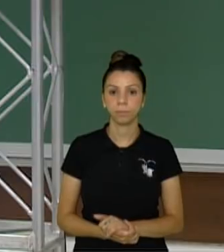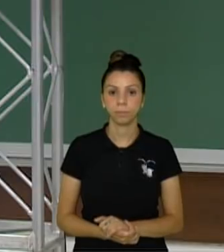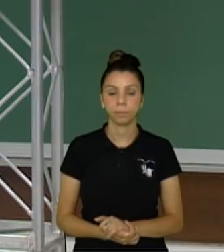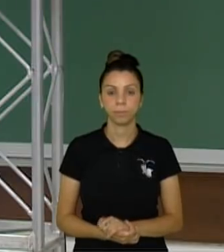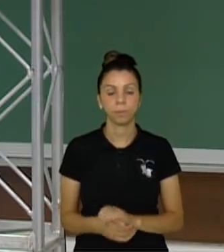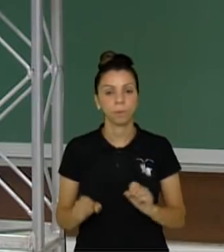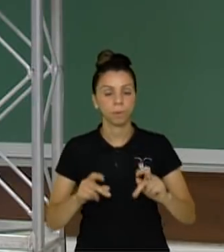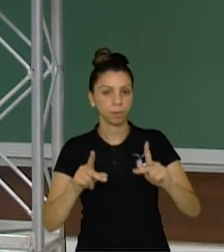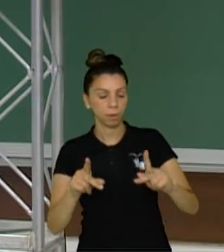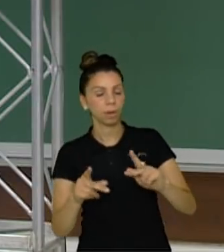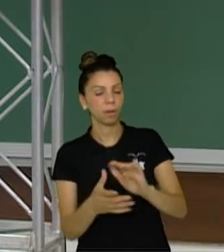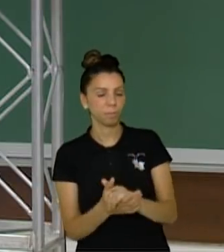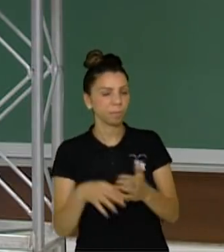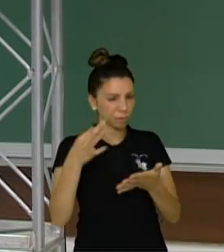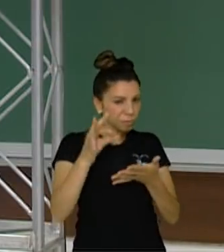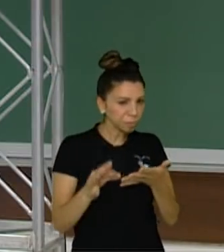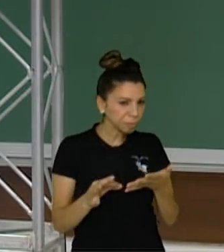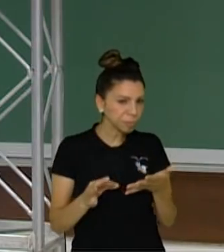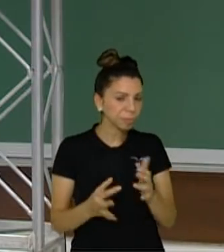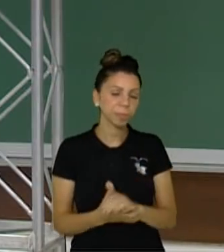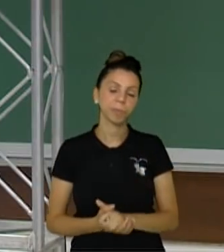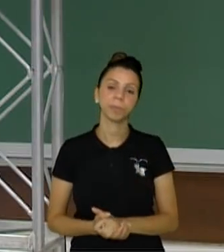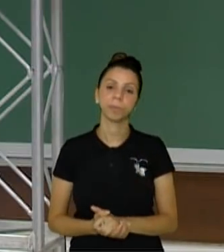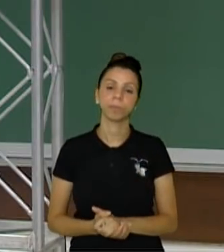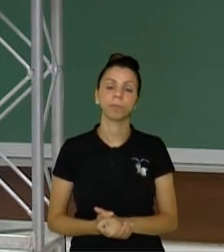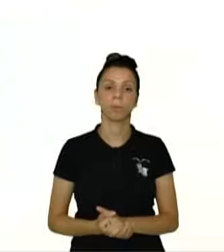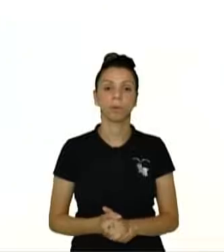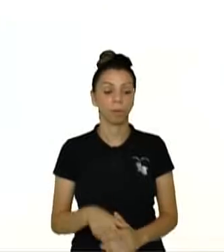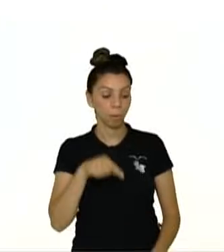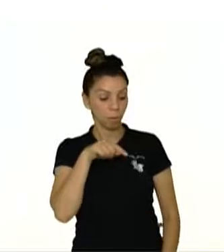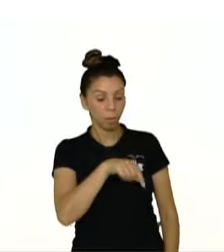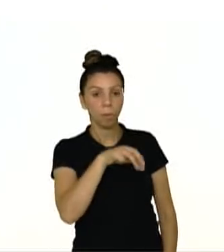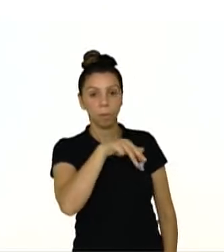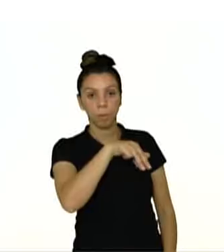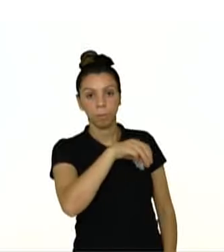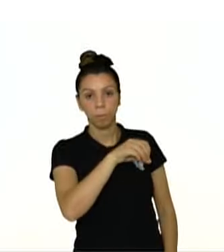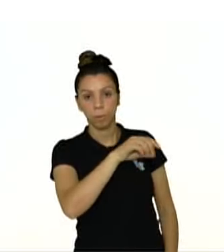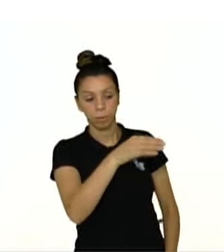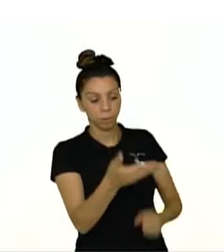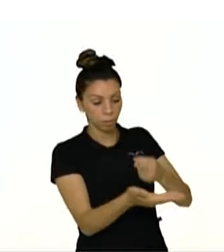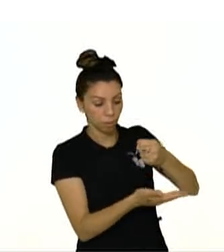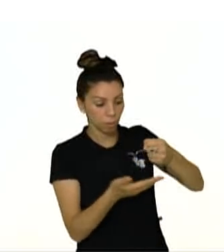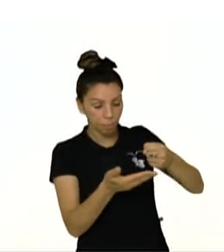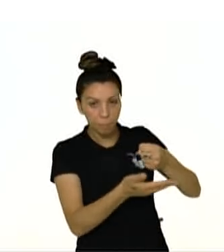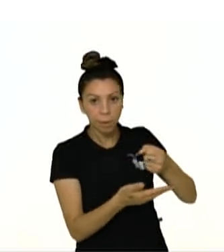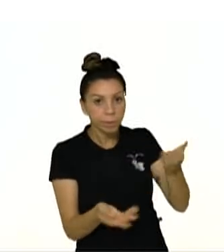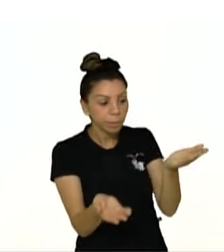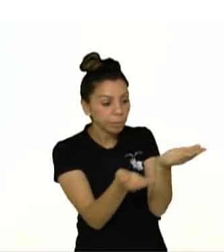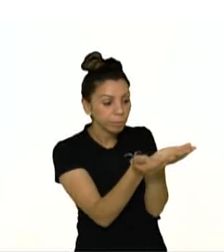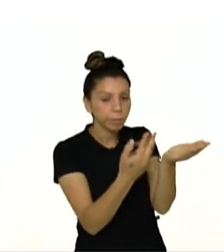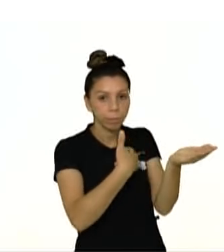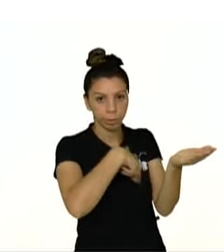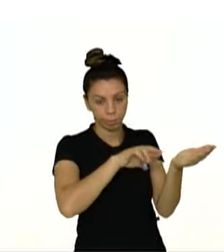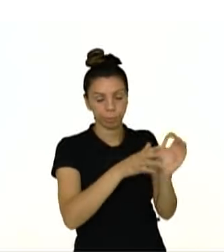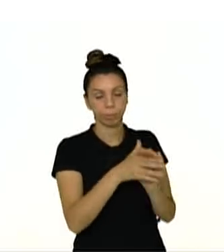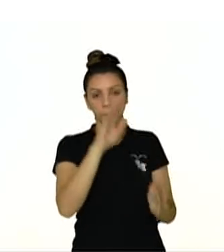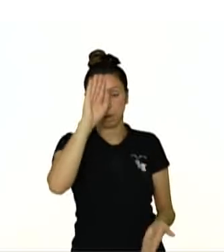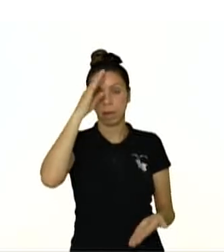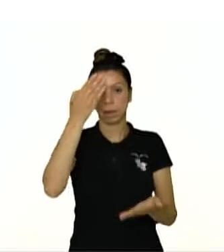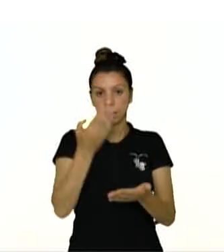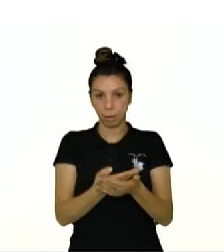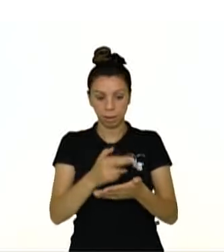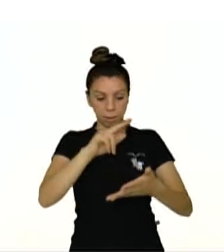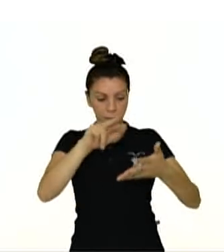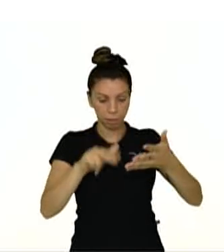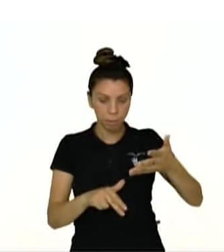Muito bem, vamos corrigir? O monogenismo fundamentava-se no relato bíblico e acreditava que as espécies